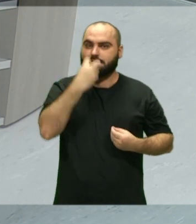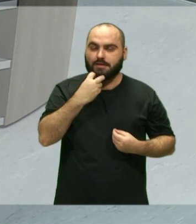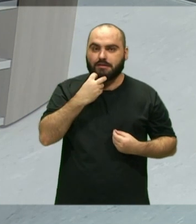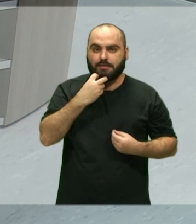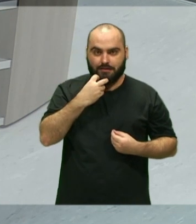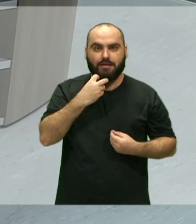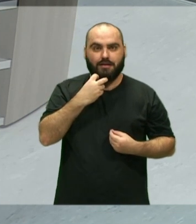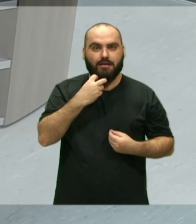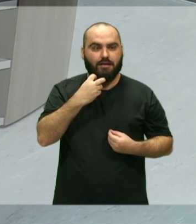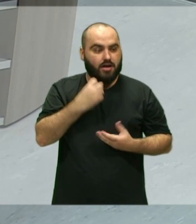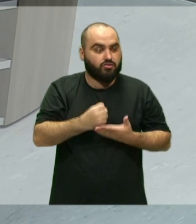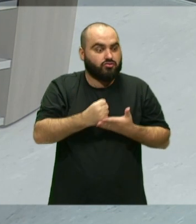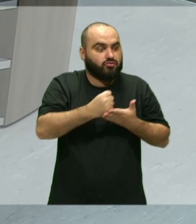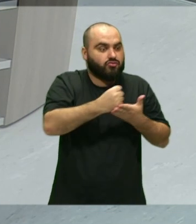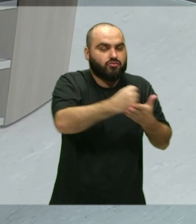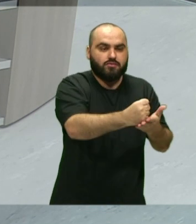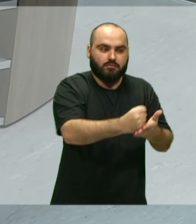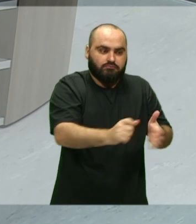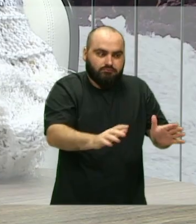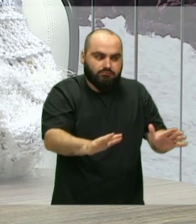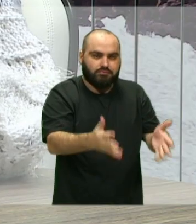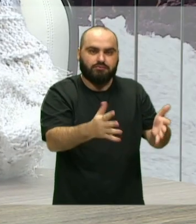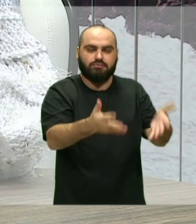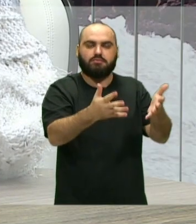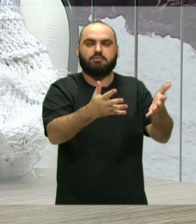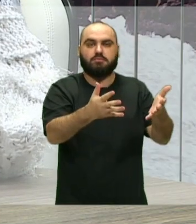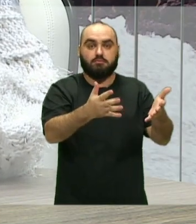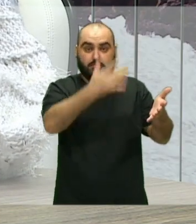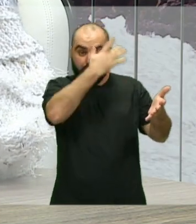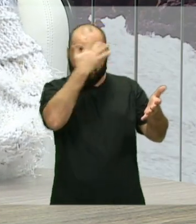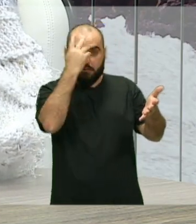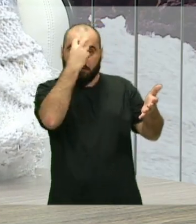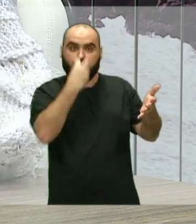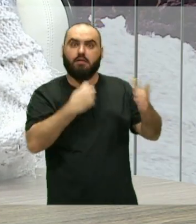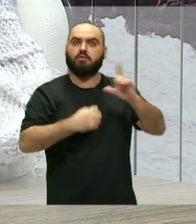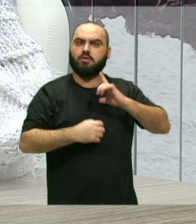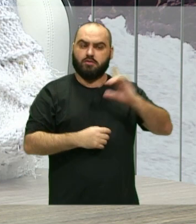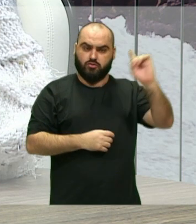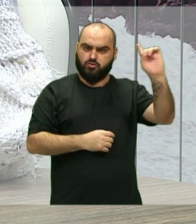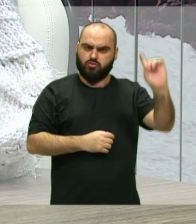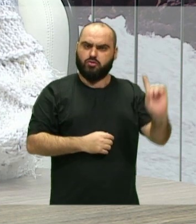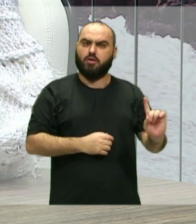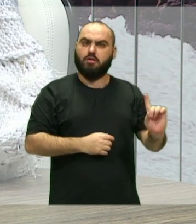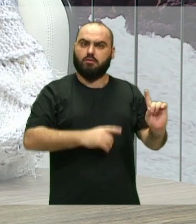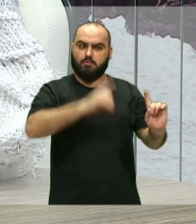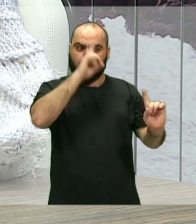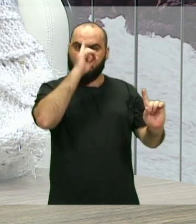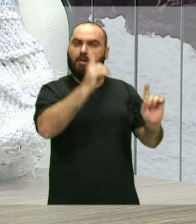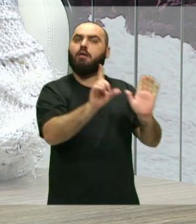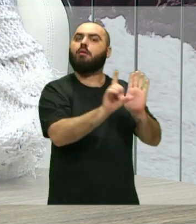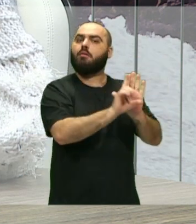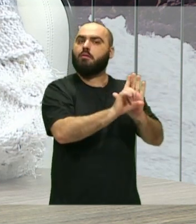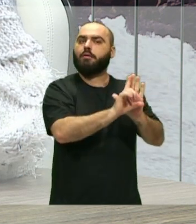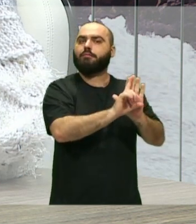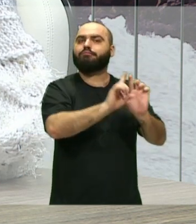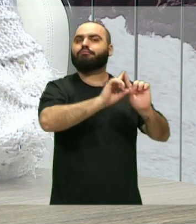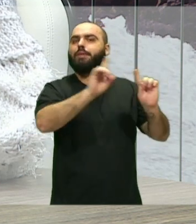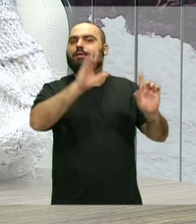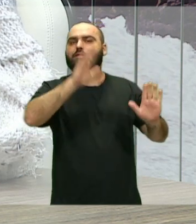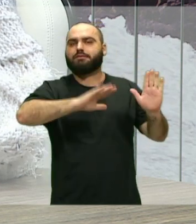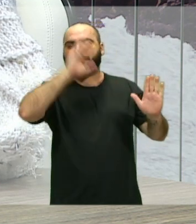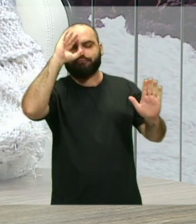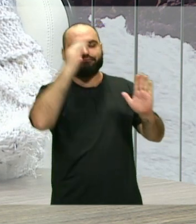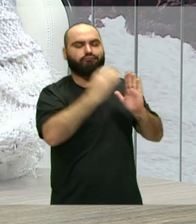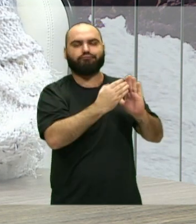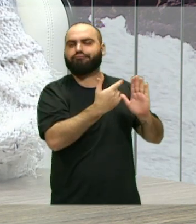pessoa que tem ali uma série de direitos assegurados em lei, inclusive, e que muitas vezes não são